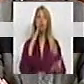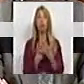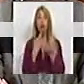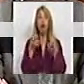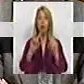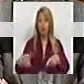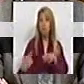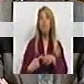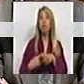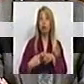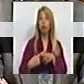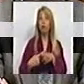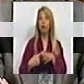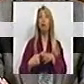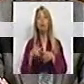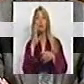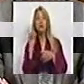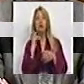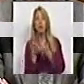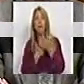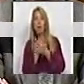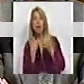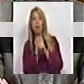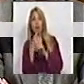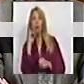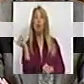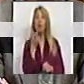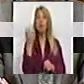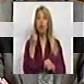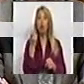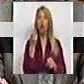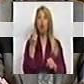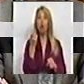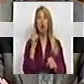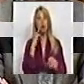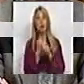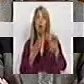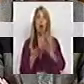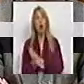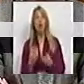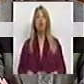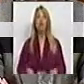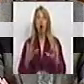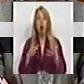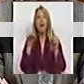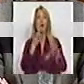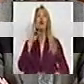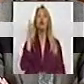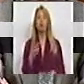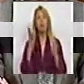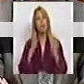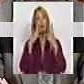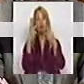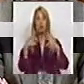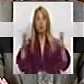para voltar a ir ao mercado de trabalho e procurar reencontrar um posto de trabalho? É essa a resposta que temos que encontrar e é